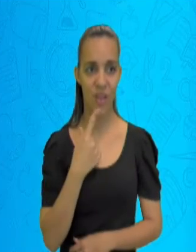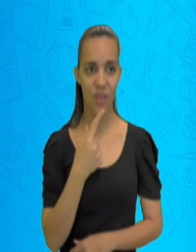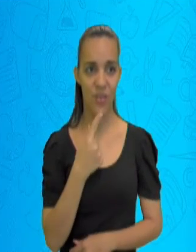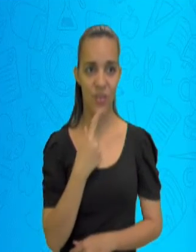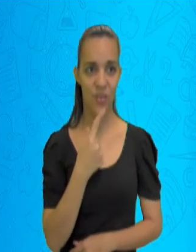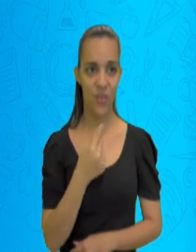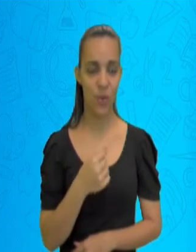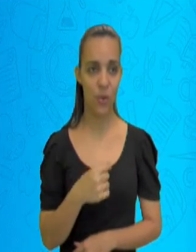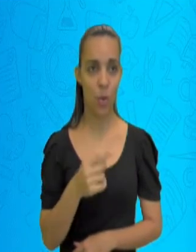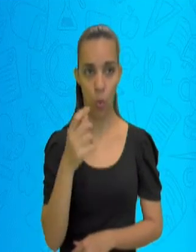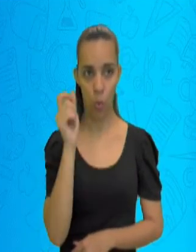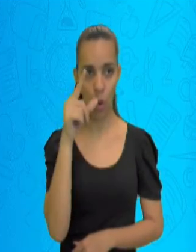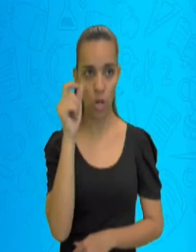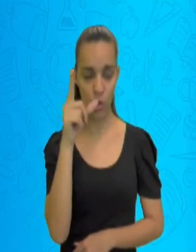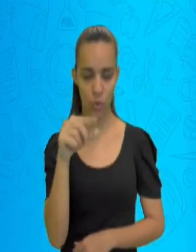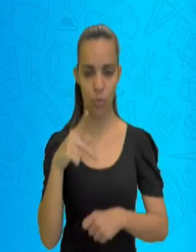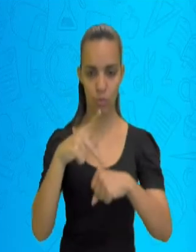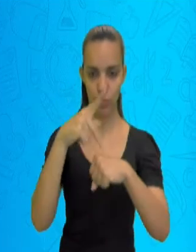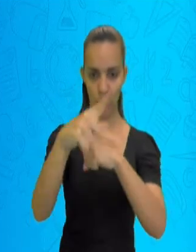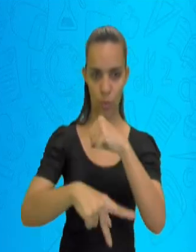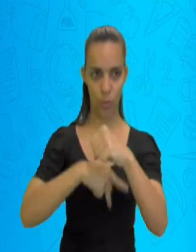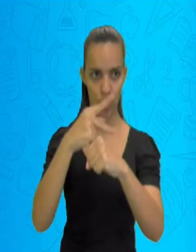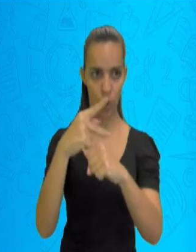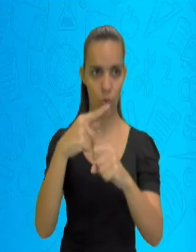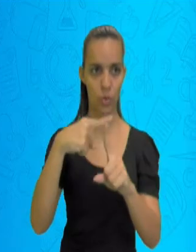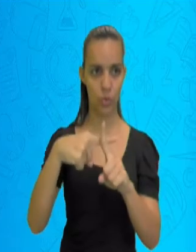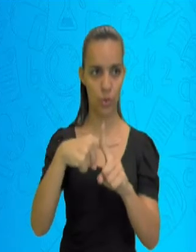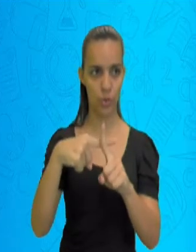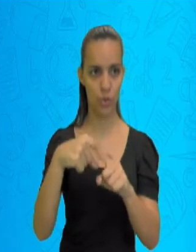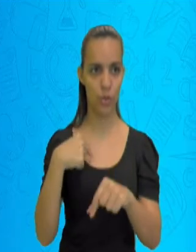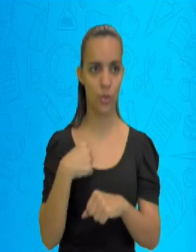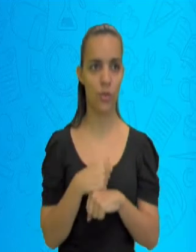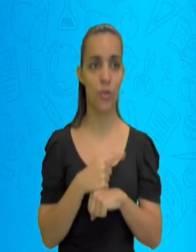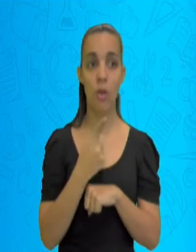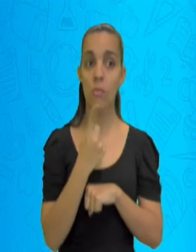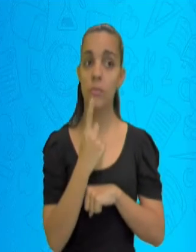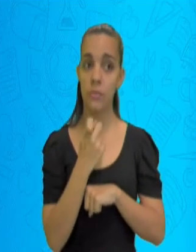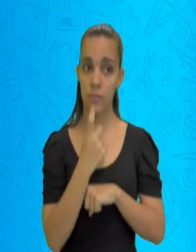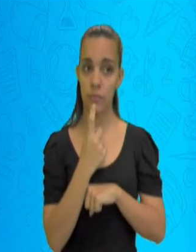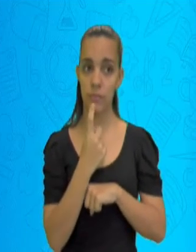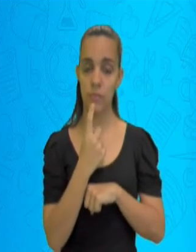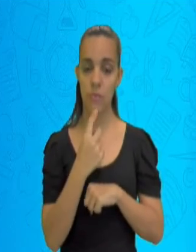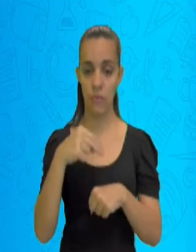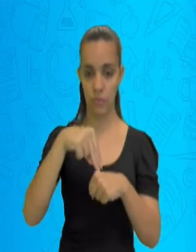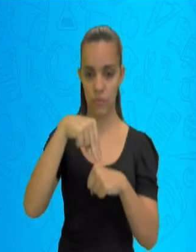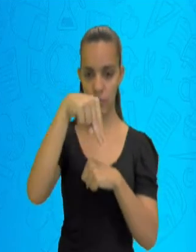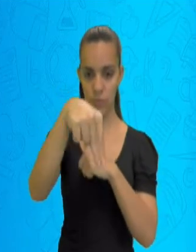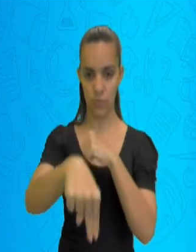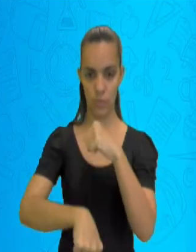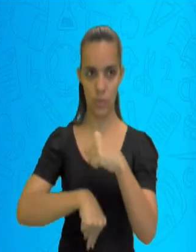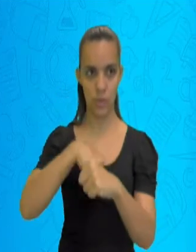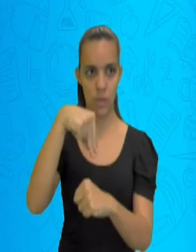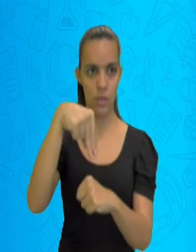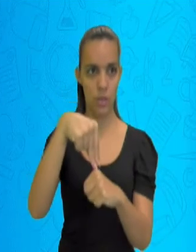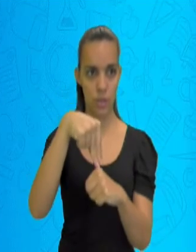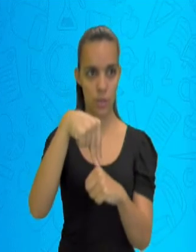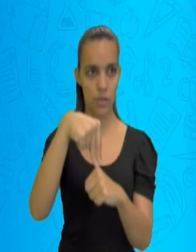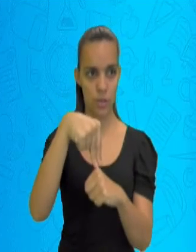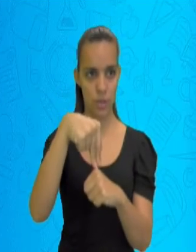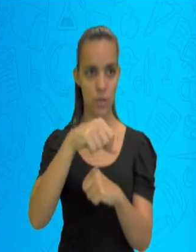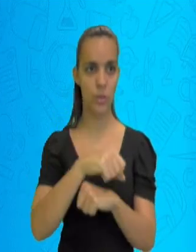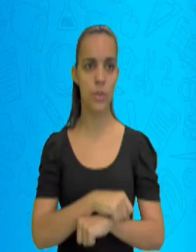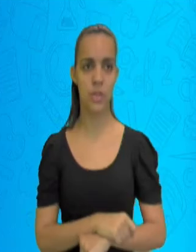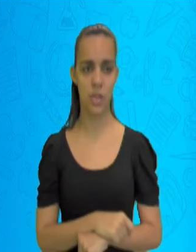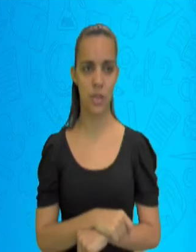representando prótons, na cor vermelha representando os nêutrons, as partículas constituintes do